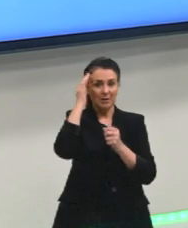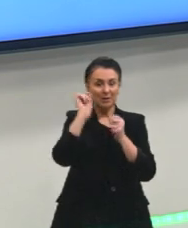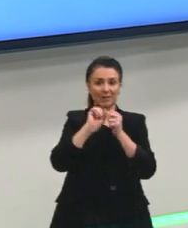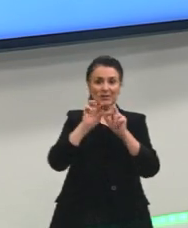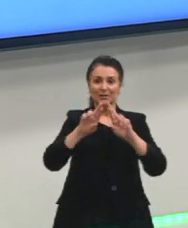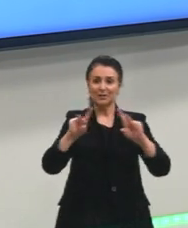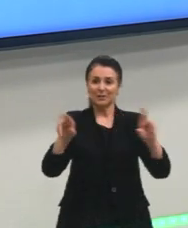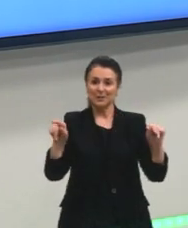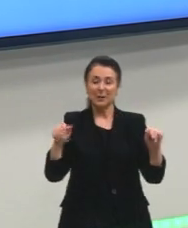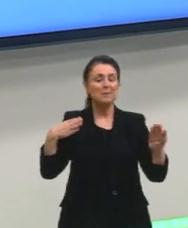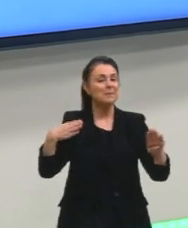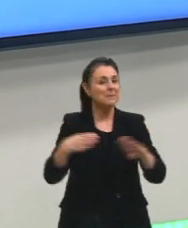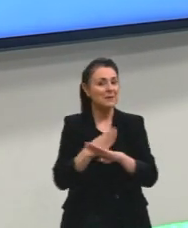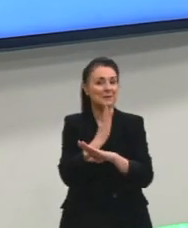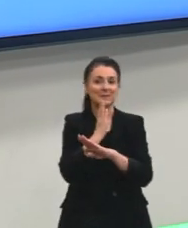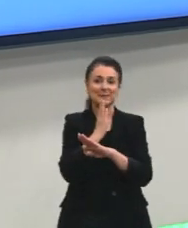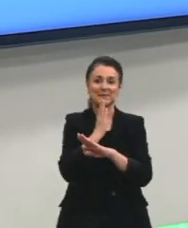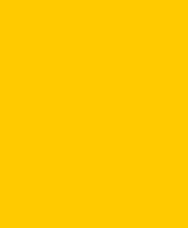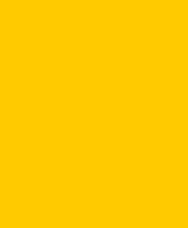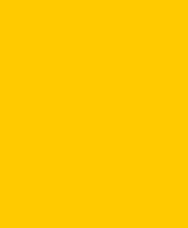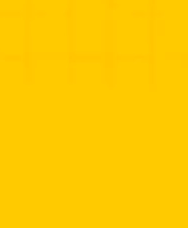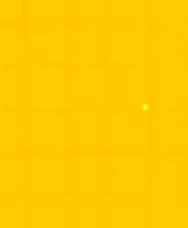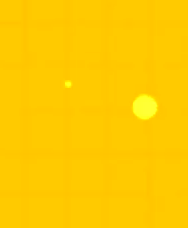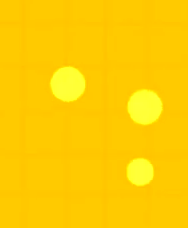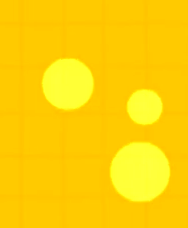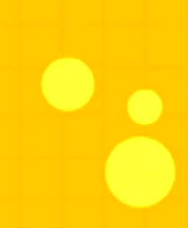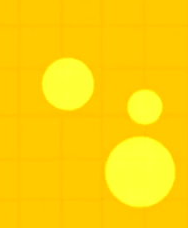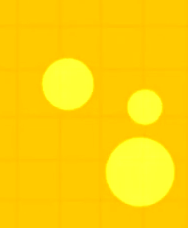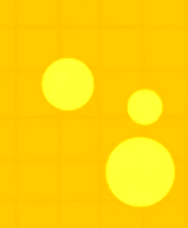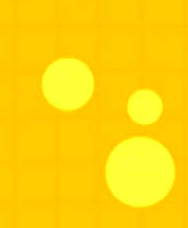e partiu passar um